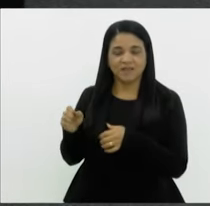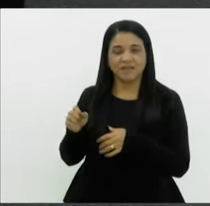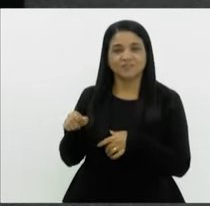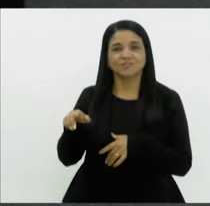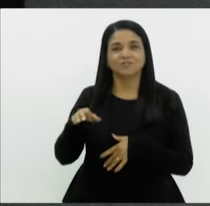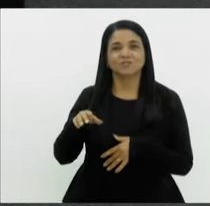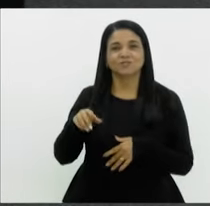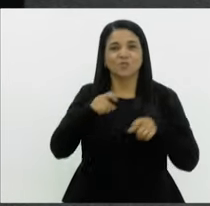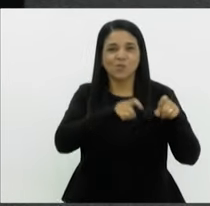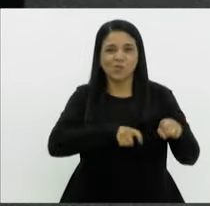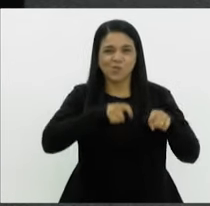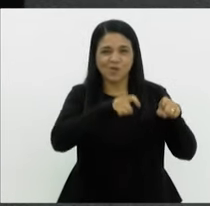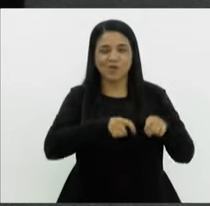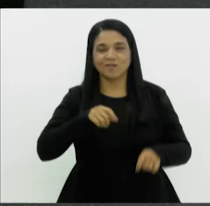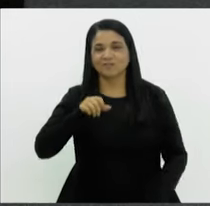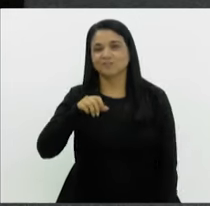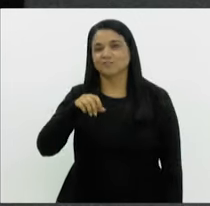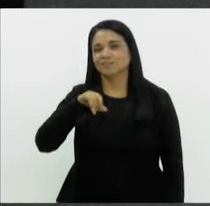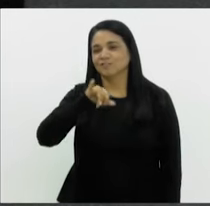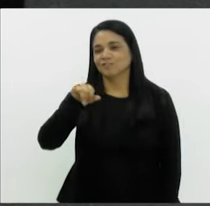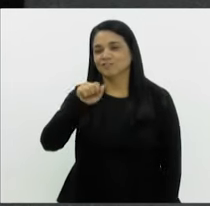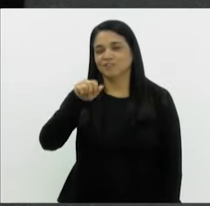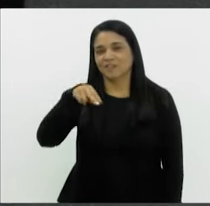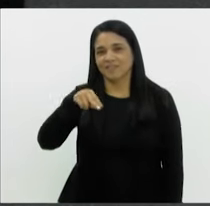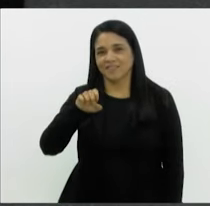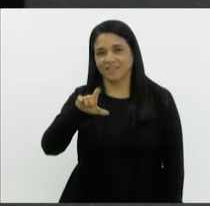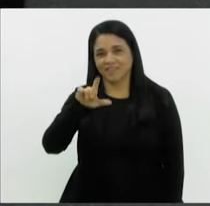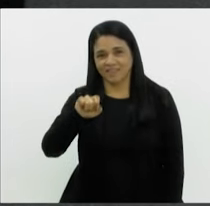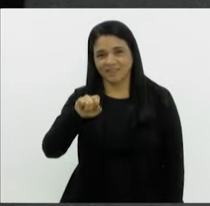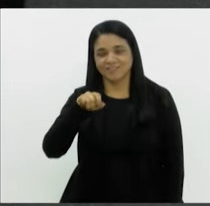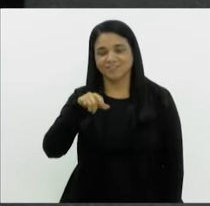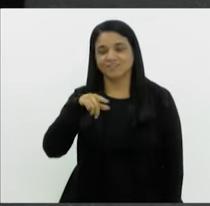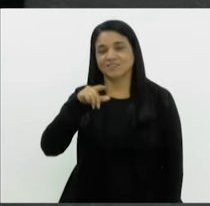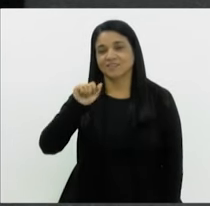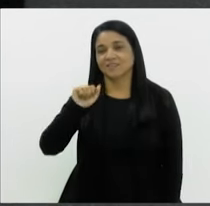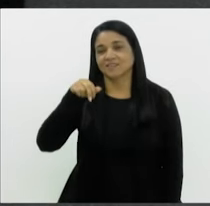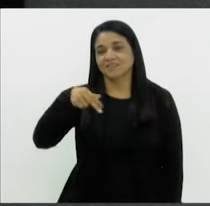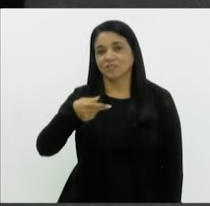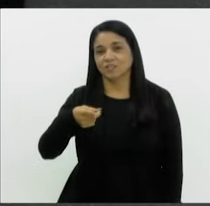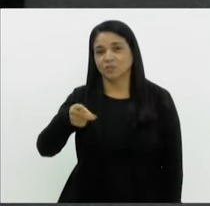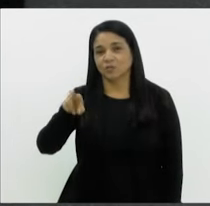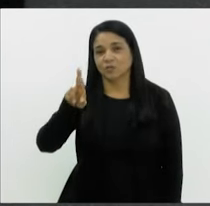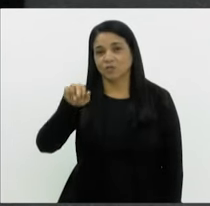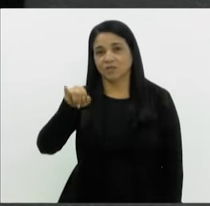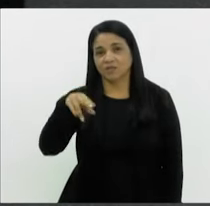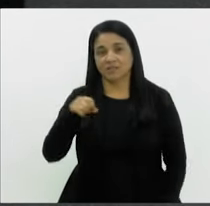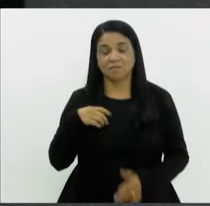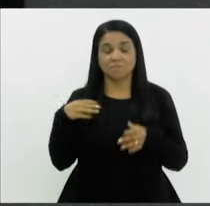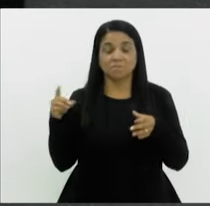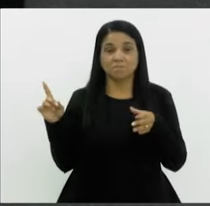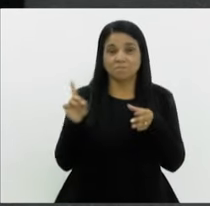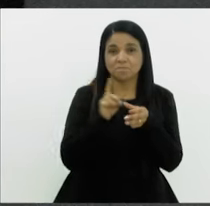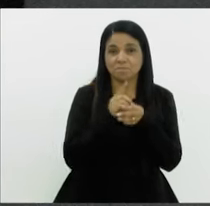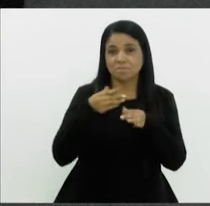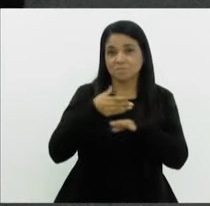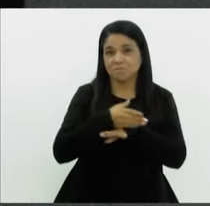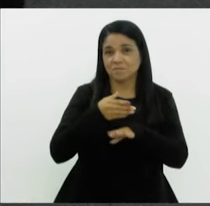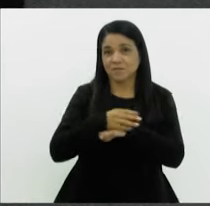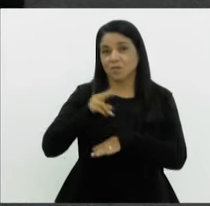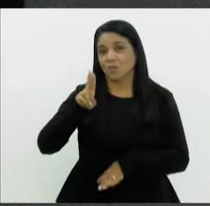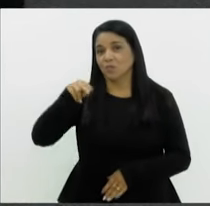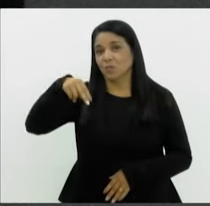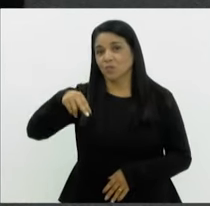das Andorinhas participar da Assembleia Geral Ordinária da UNACOP. Então, queria